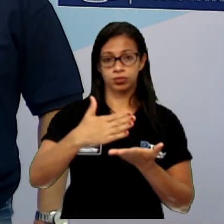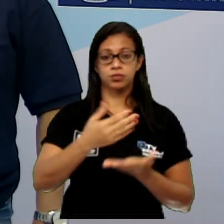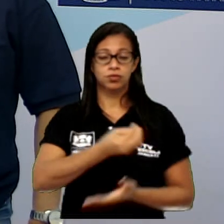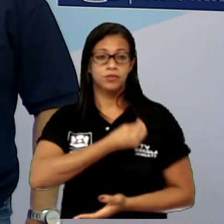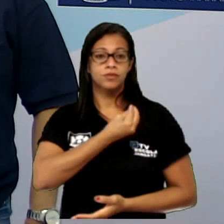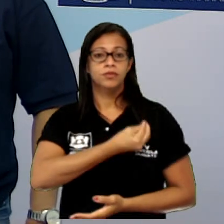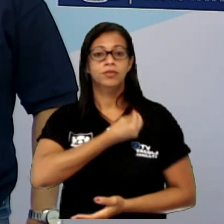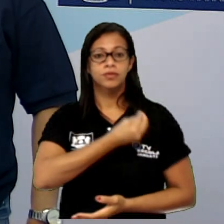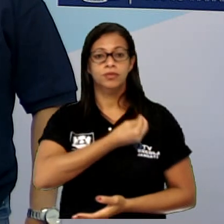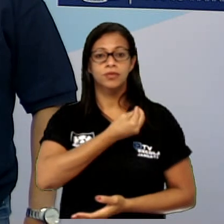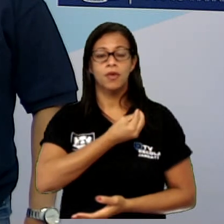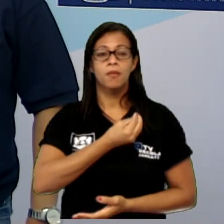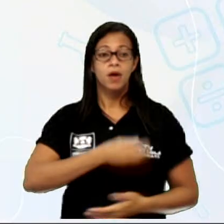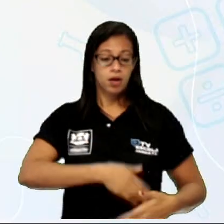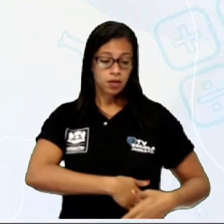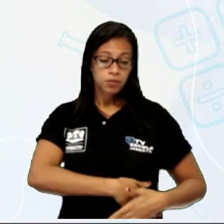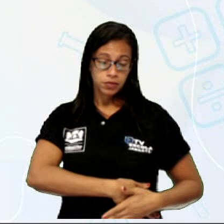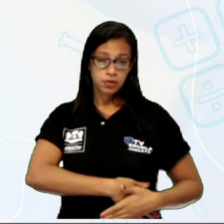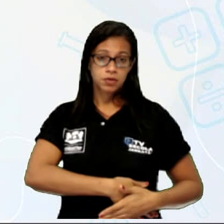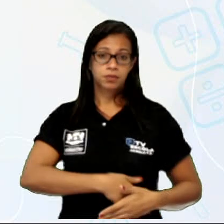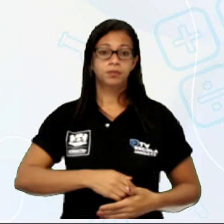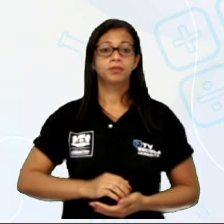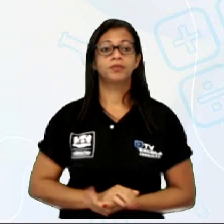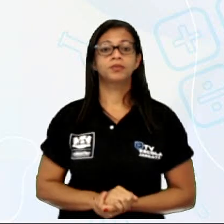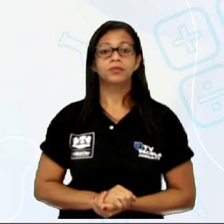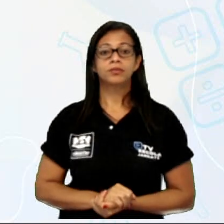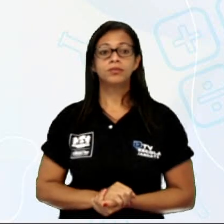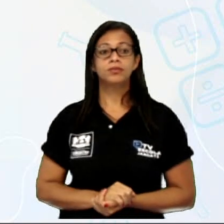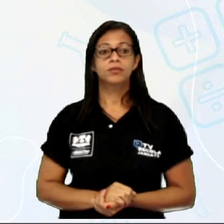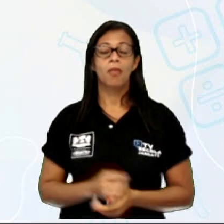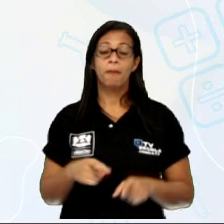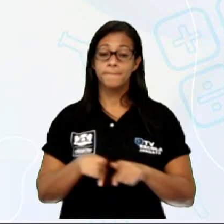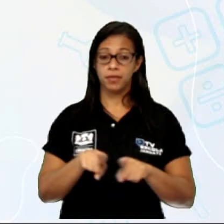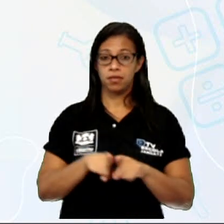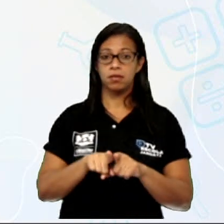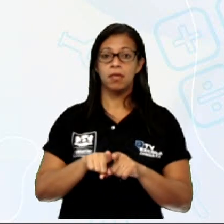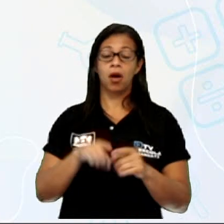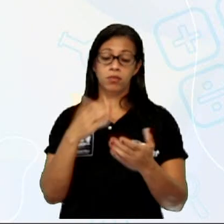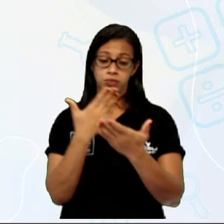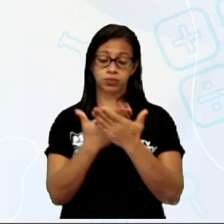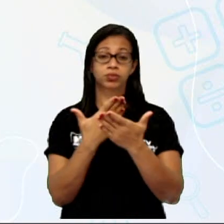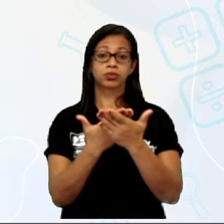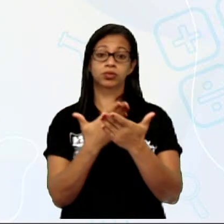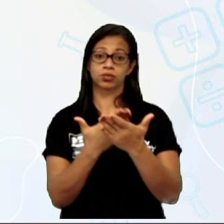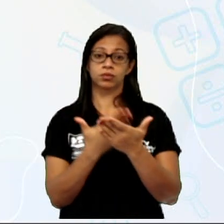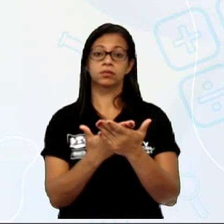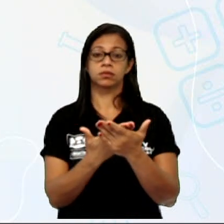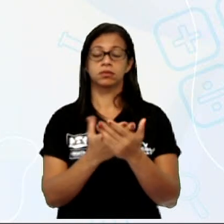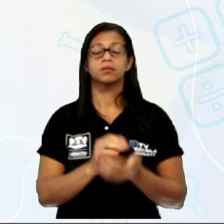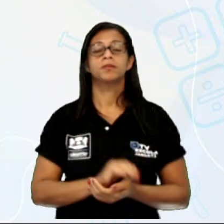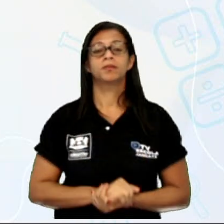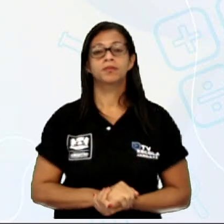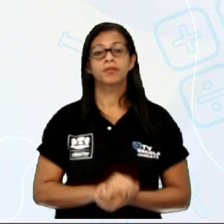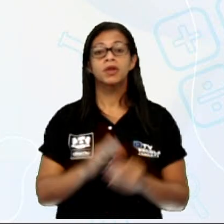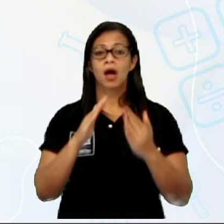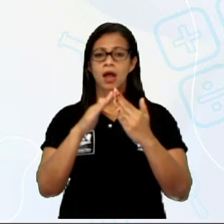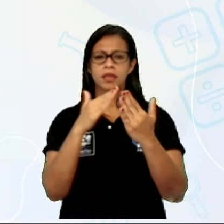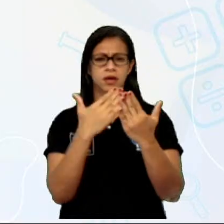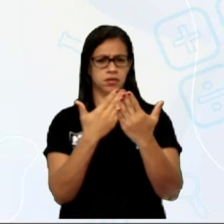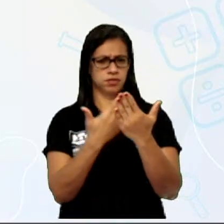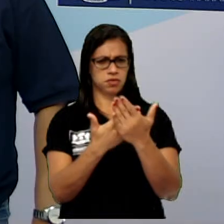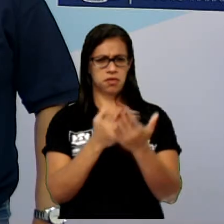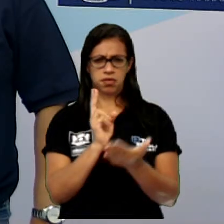Napoleão também, ele era tido como um grande estudante, certo? Mas na escola, ele não foi sempre